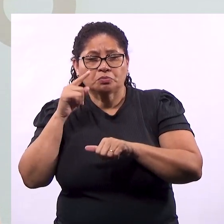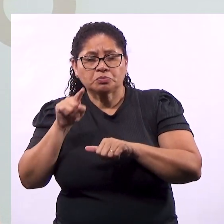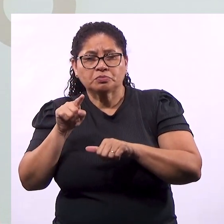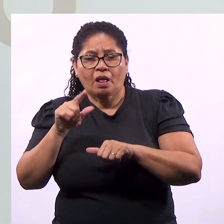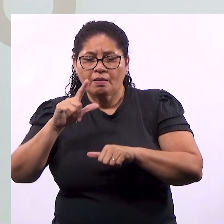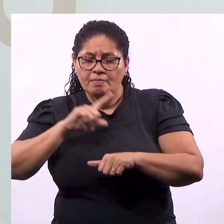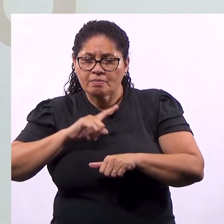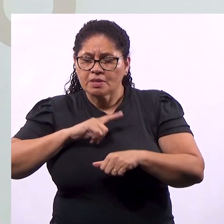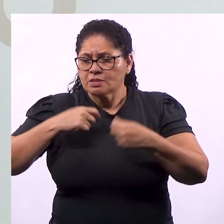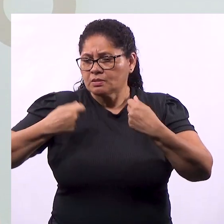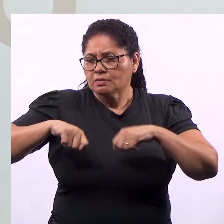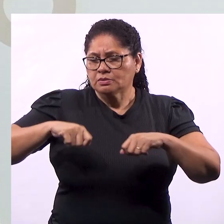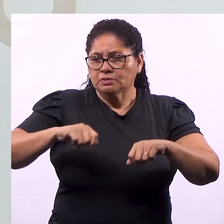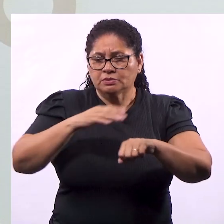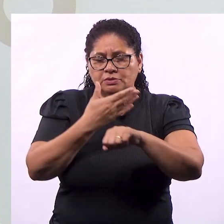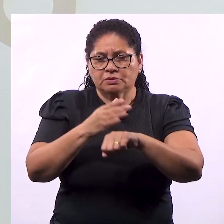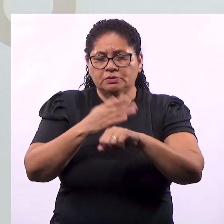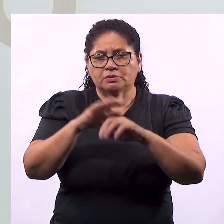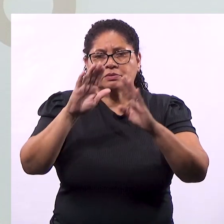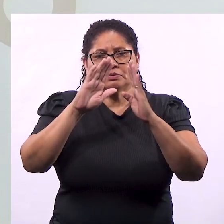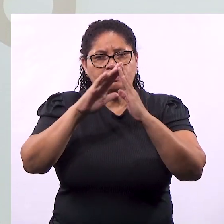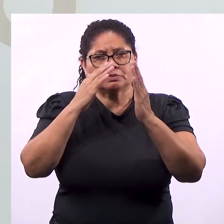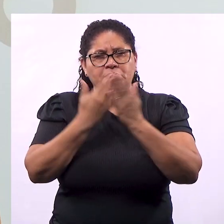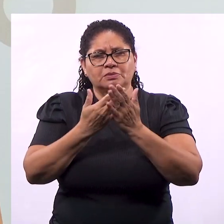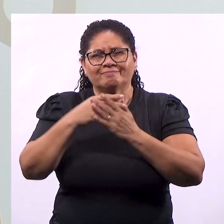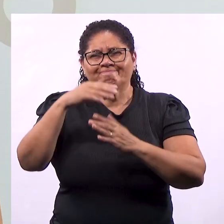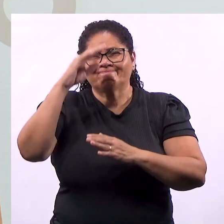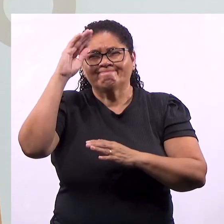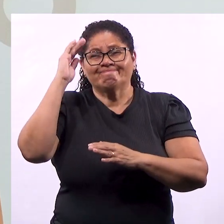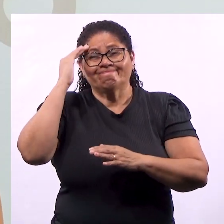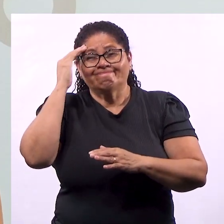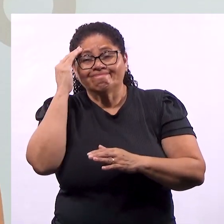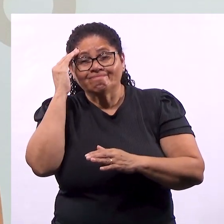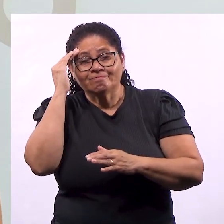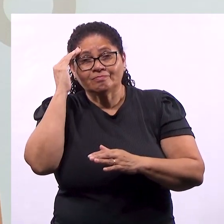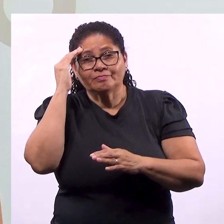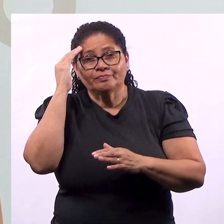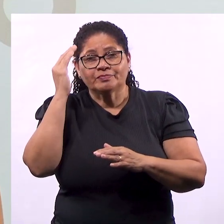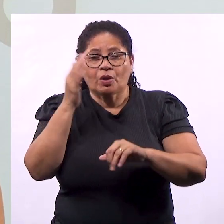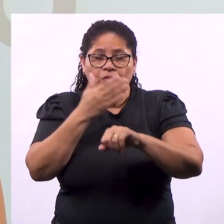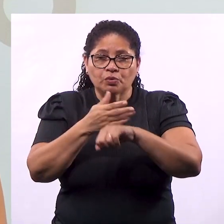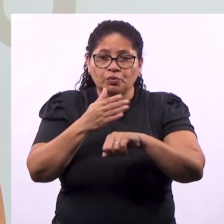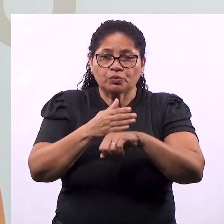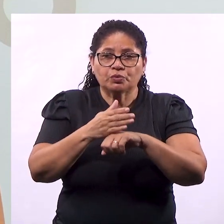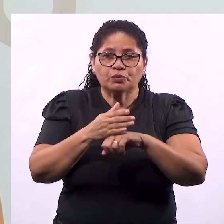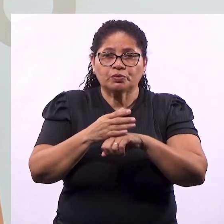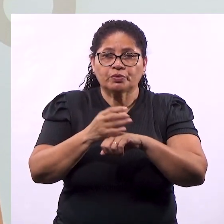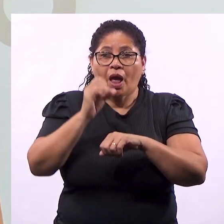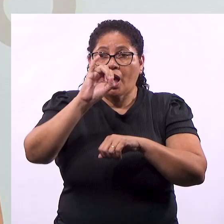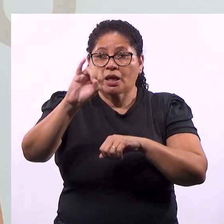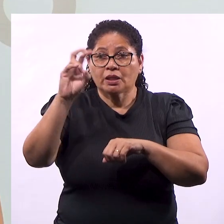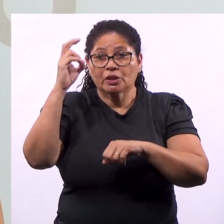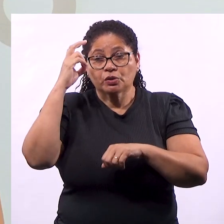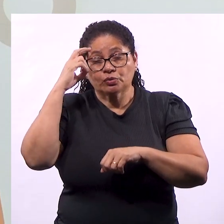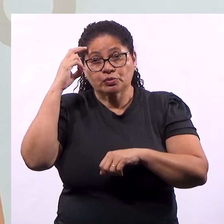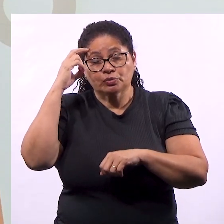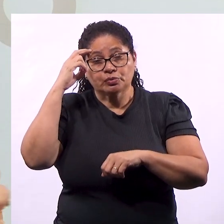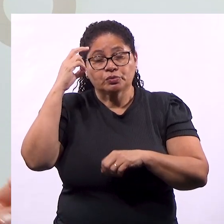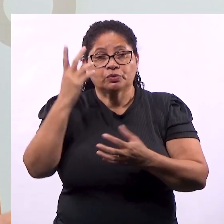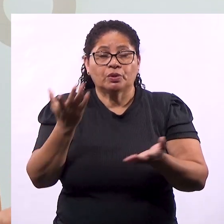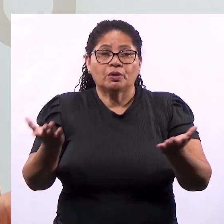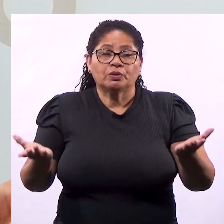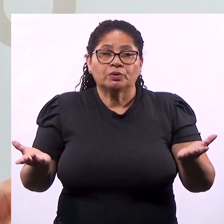que vocês vão precisar ter sobre a prática da escola para compreender essa prática como prática intercultural